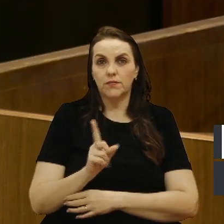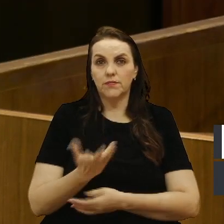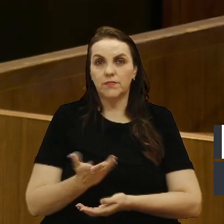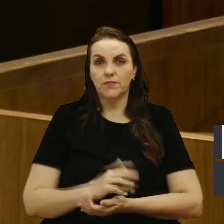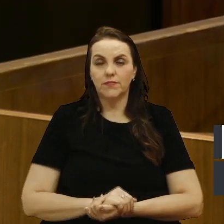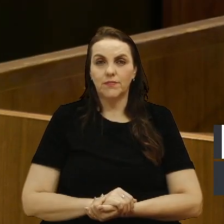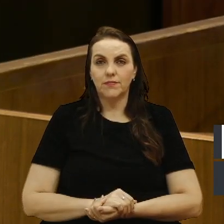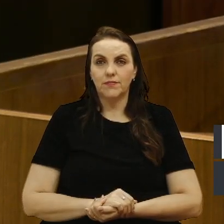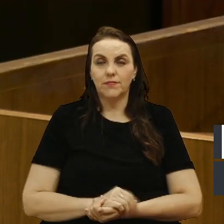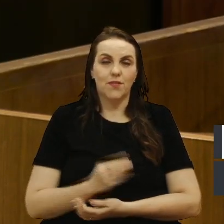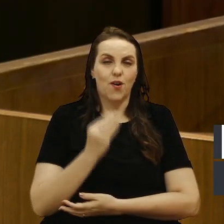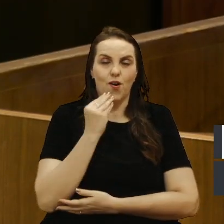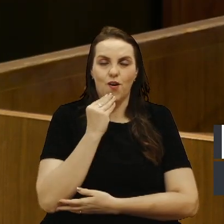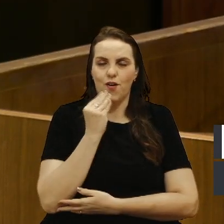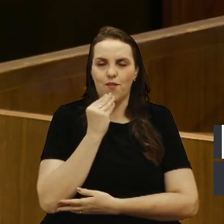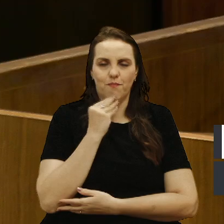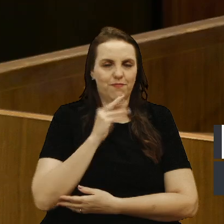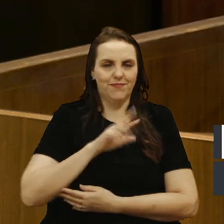Por óbvio, não, né?